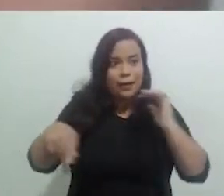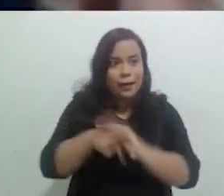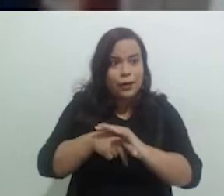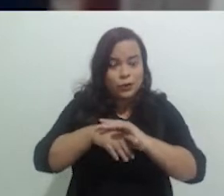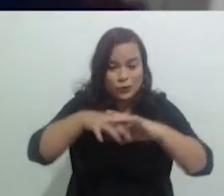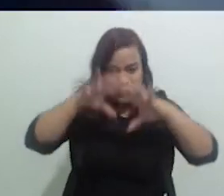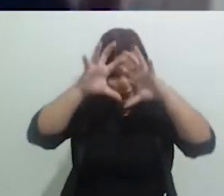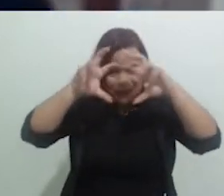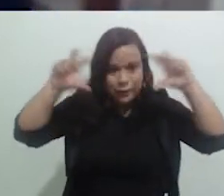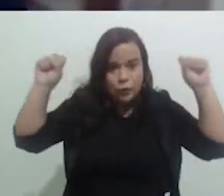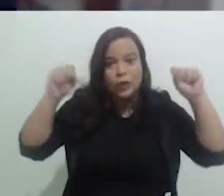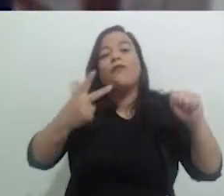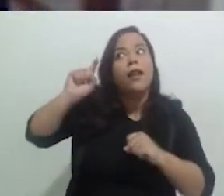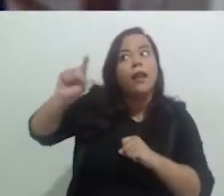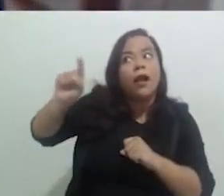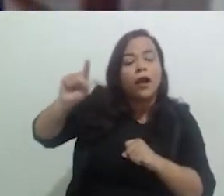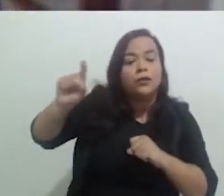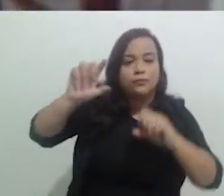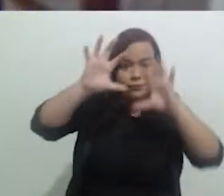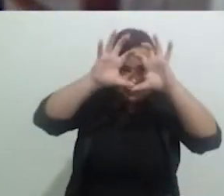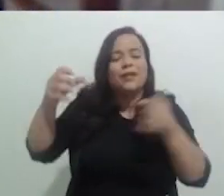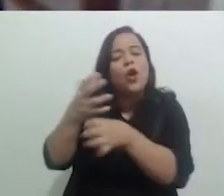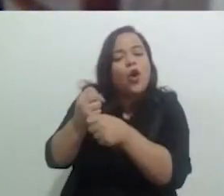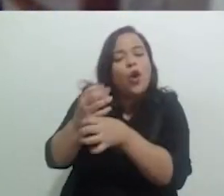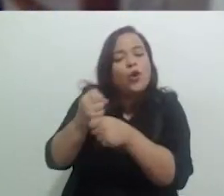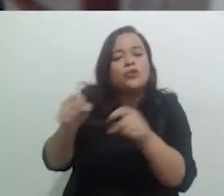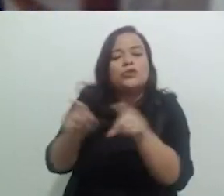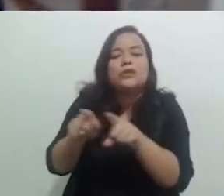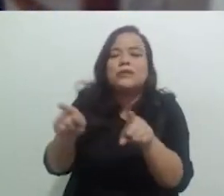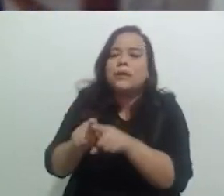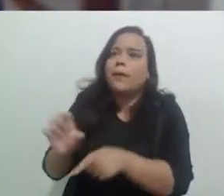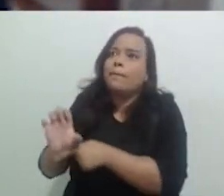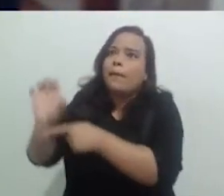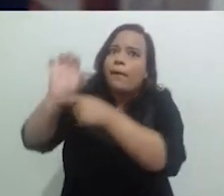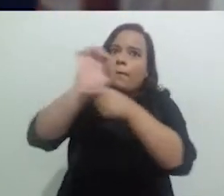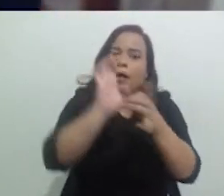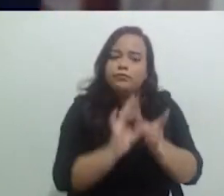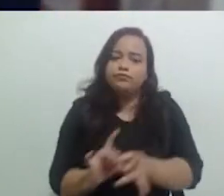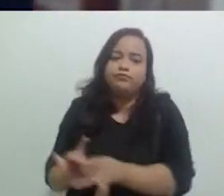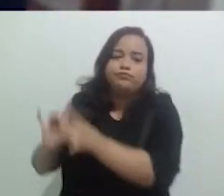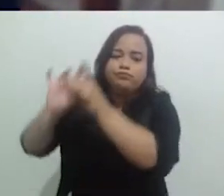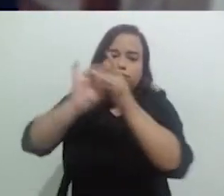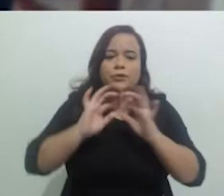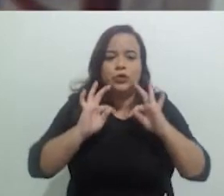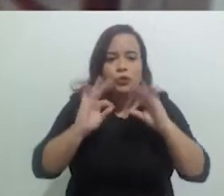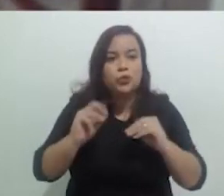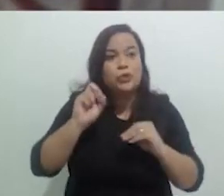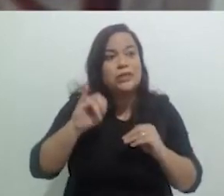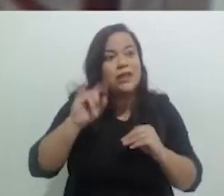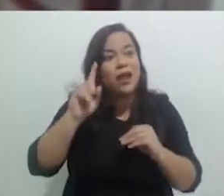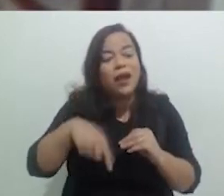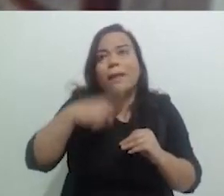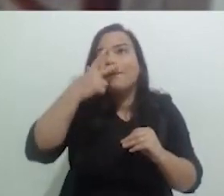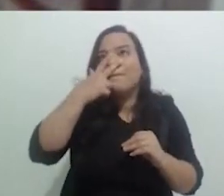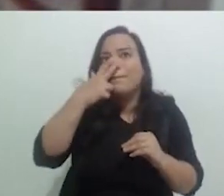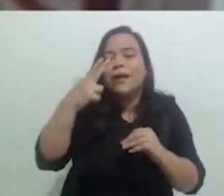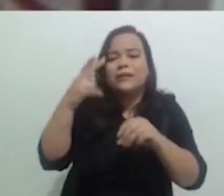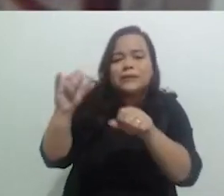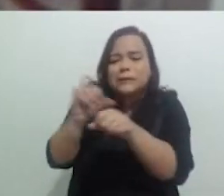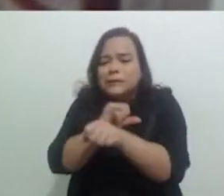de todos os estados e da União também, ela é uma usurpação de competência do Poder